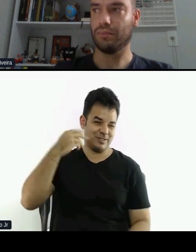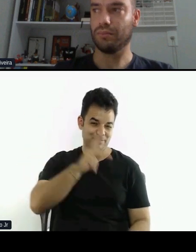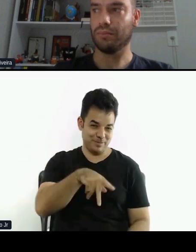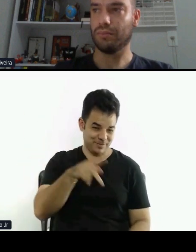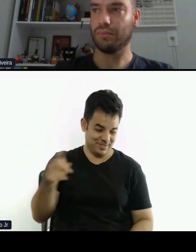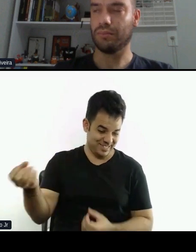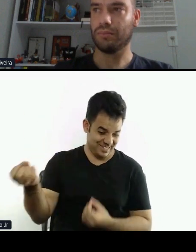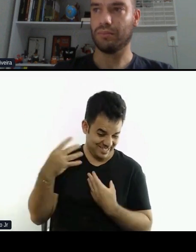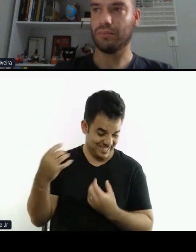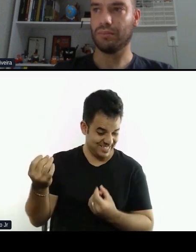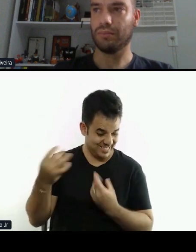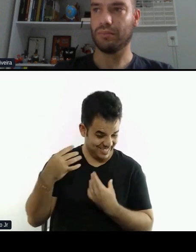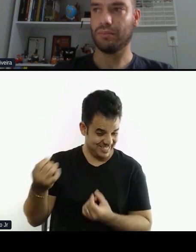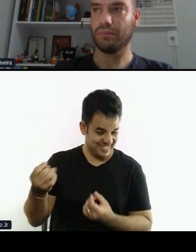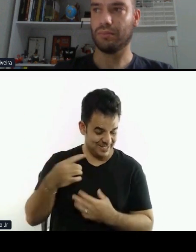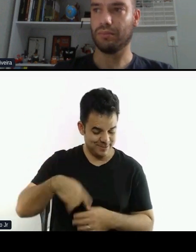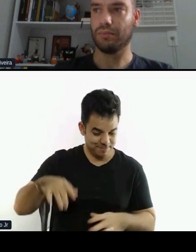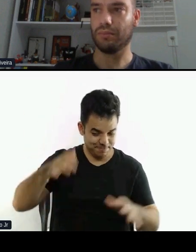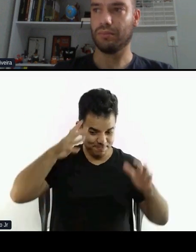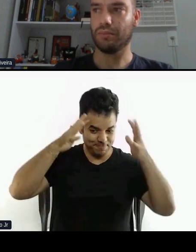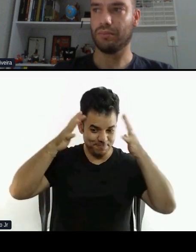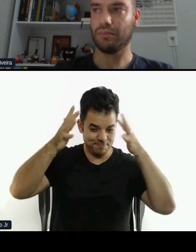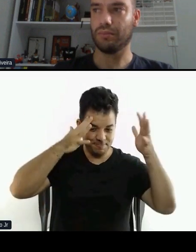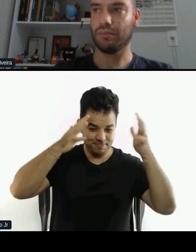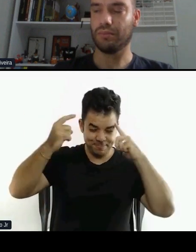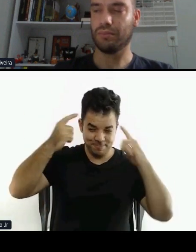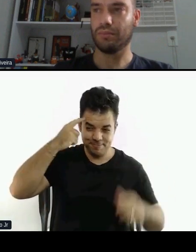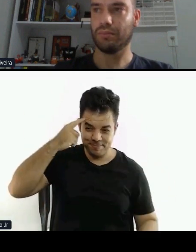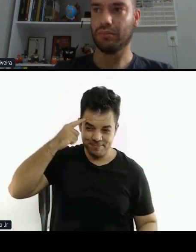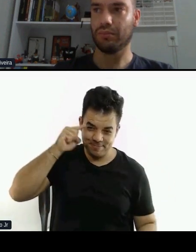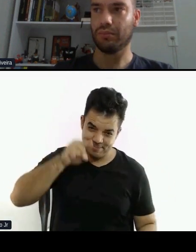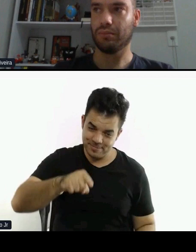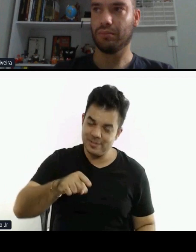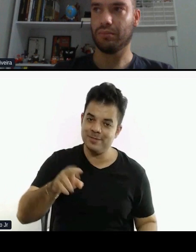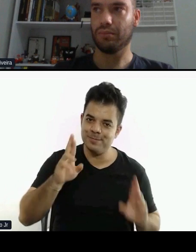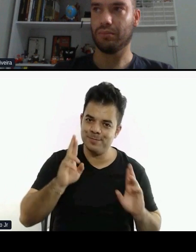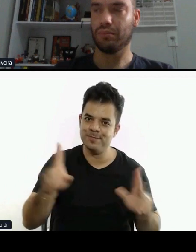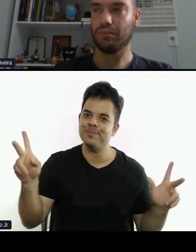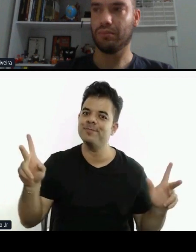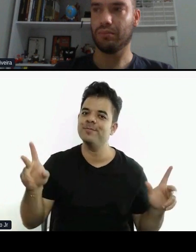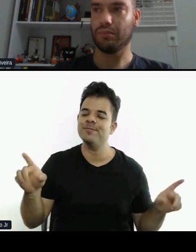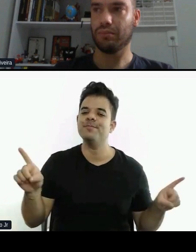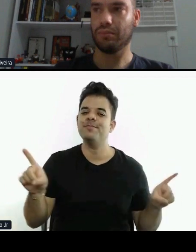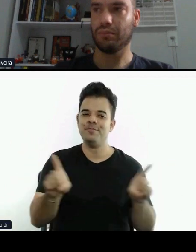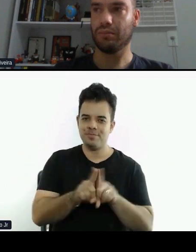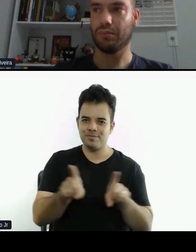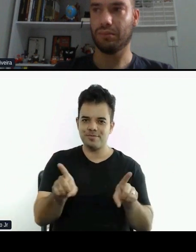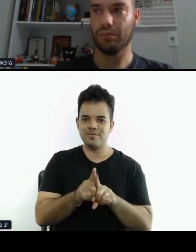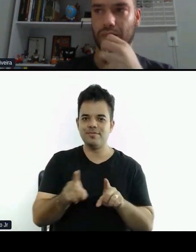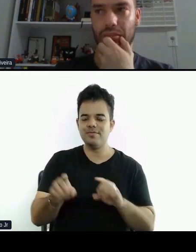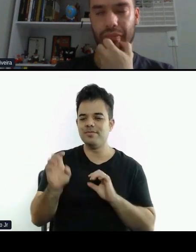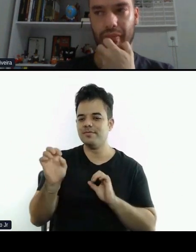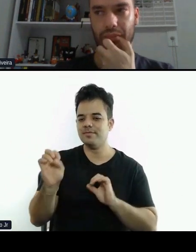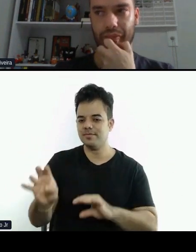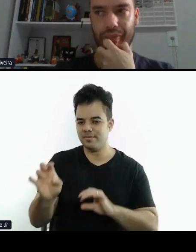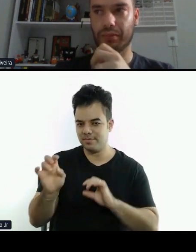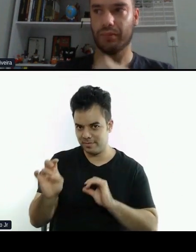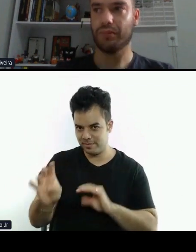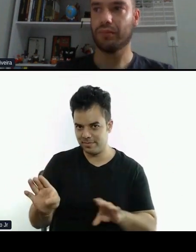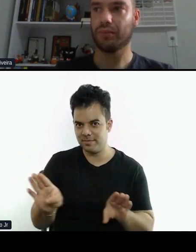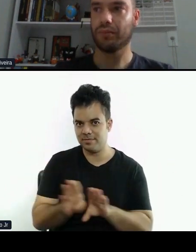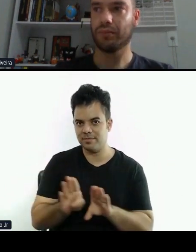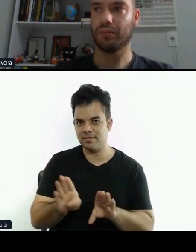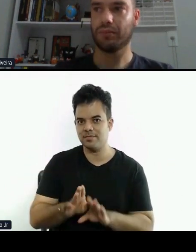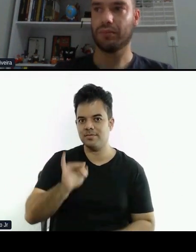a condição, fez a gente pensar fora da caixa, né? Que ele podia dar disciplina IHC de uma